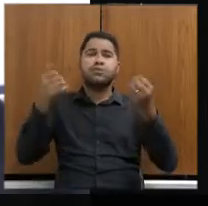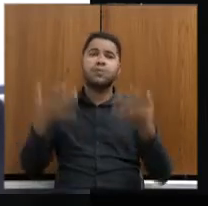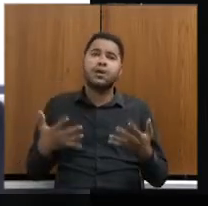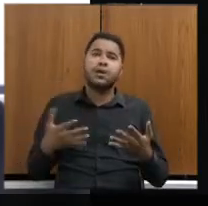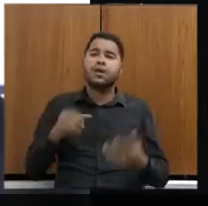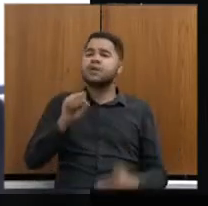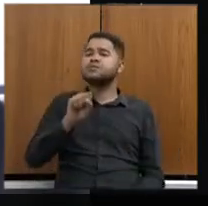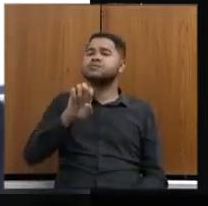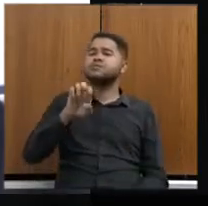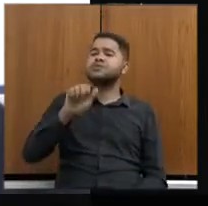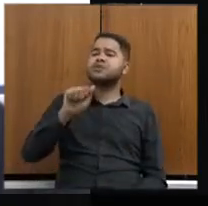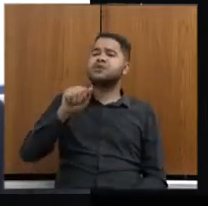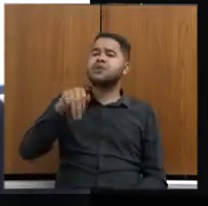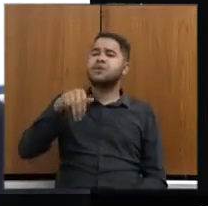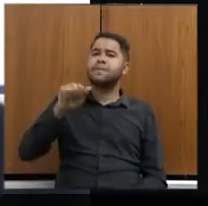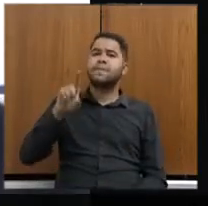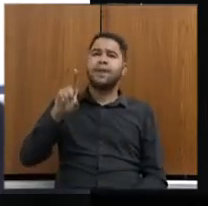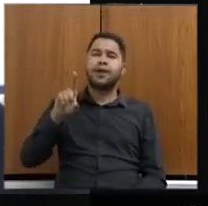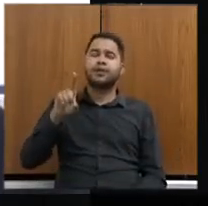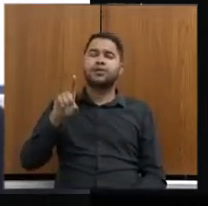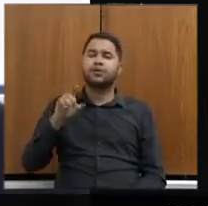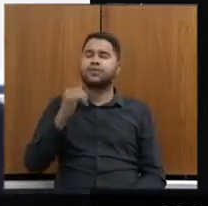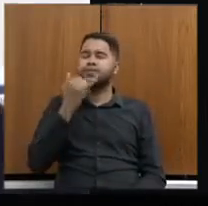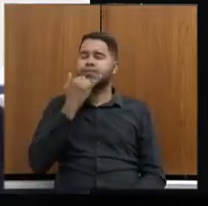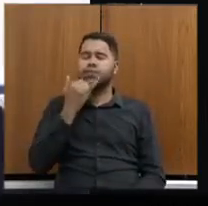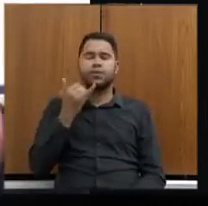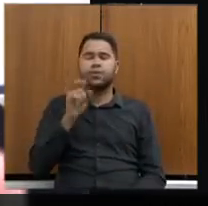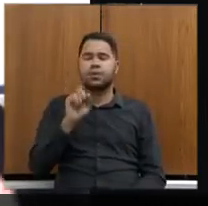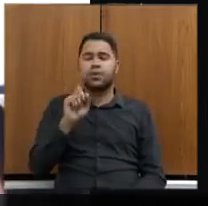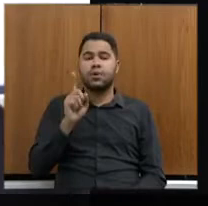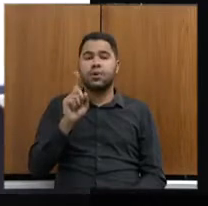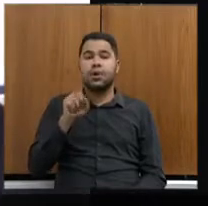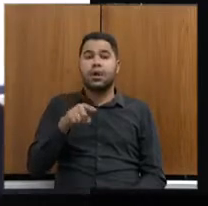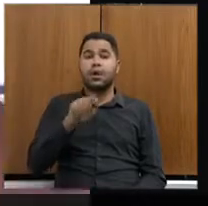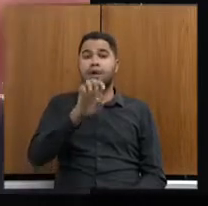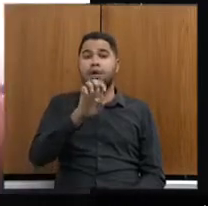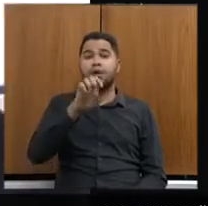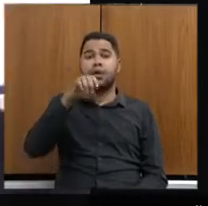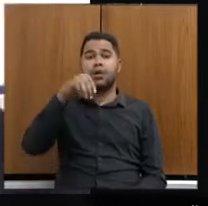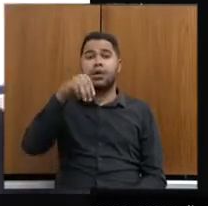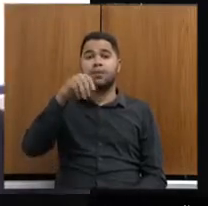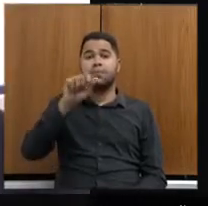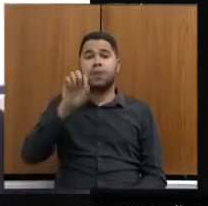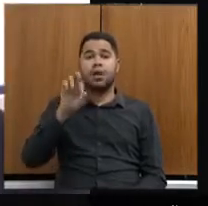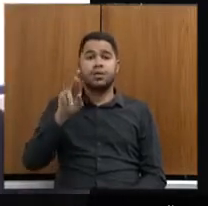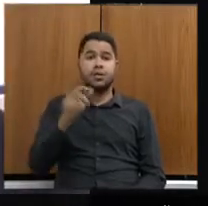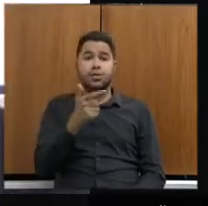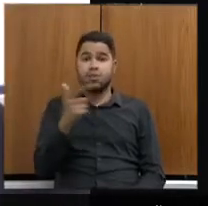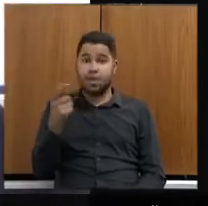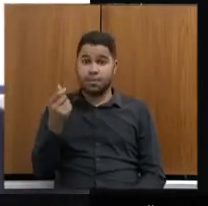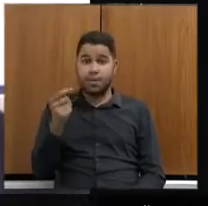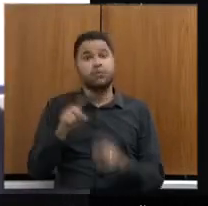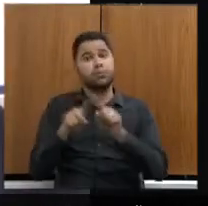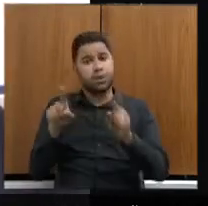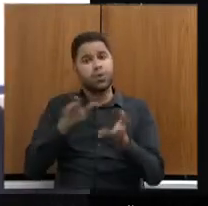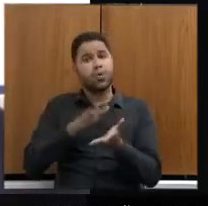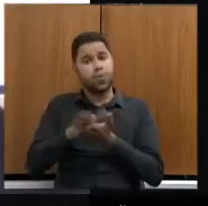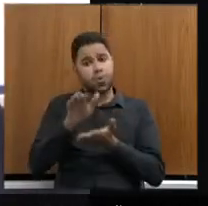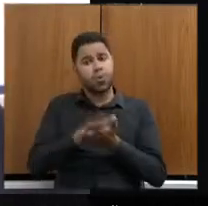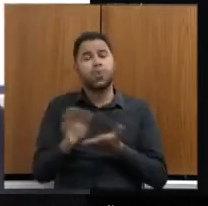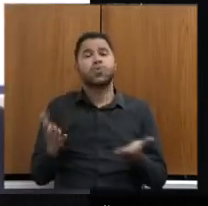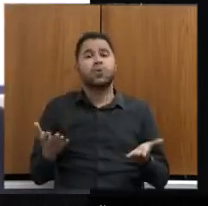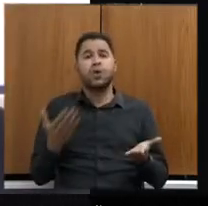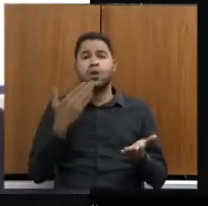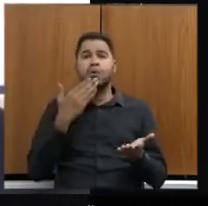semana não tem preço mas tem o seu mate não é A Emater para não tem preço vai ter custo muito grande e nós